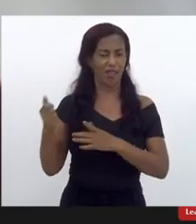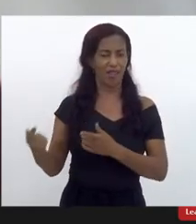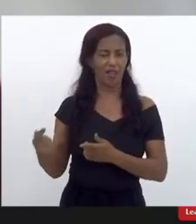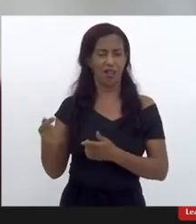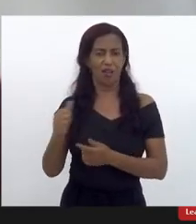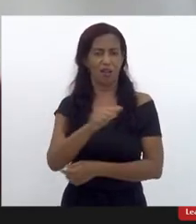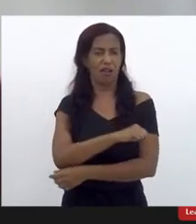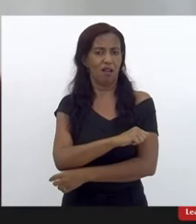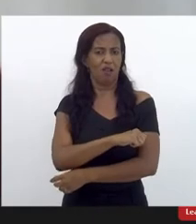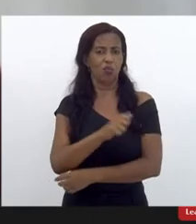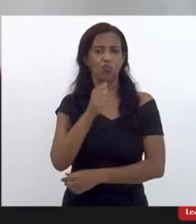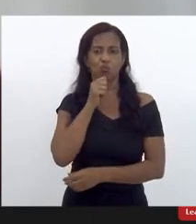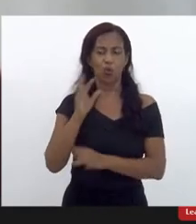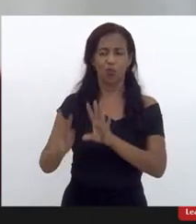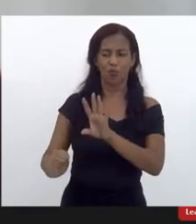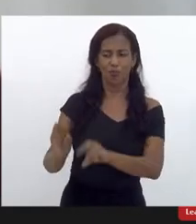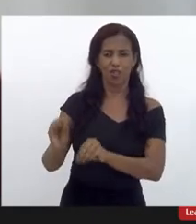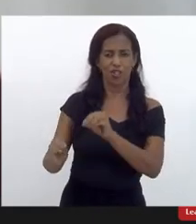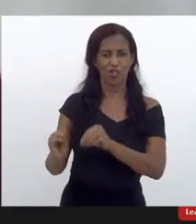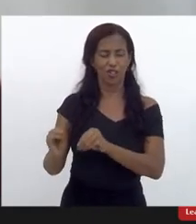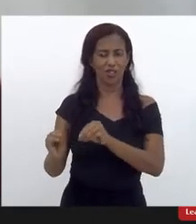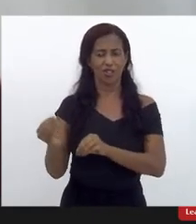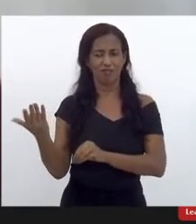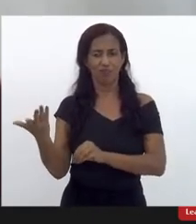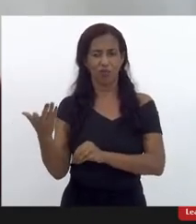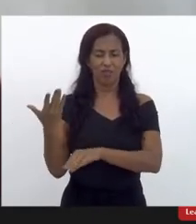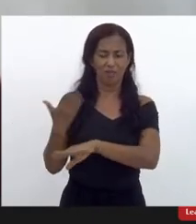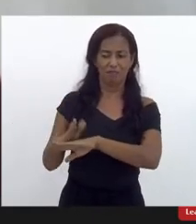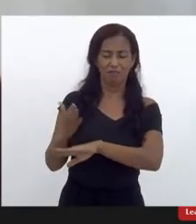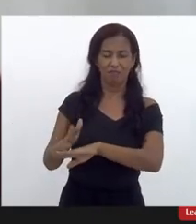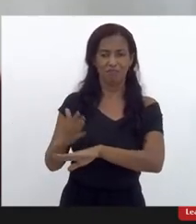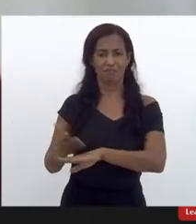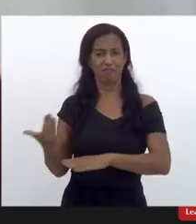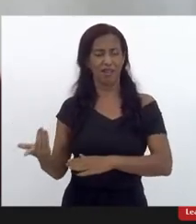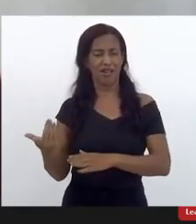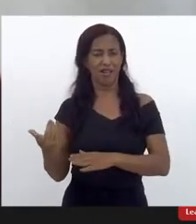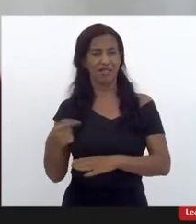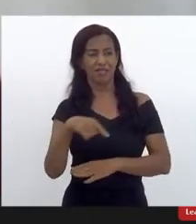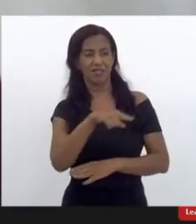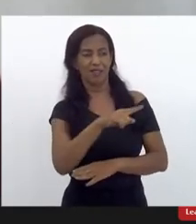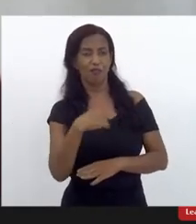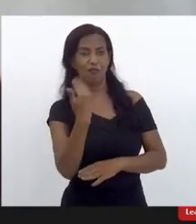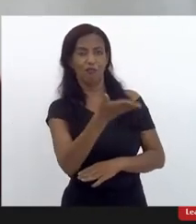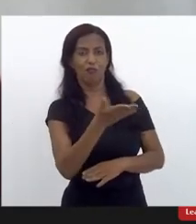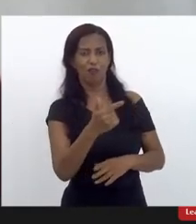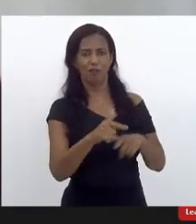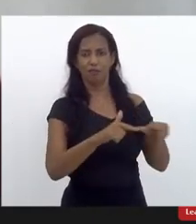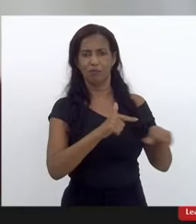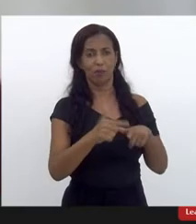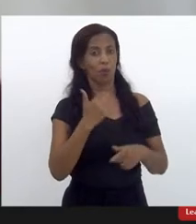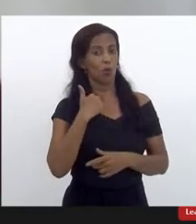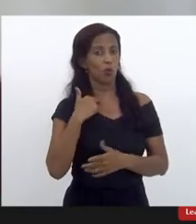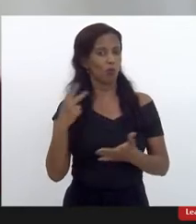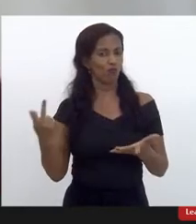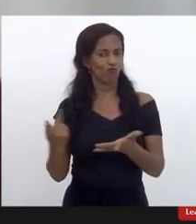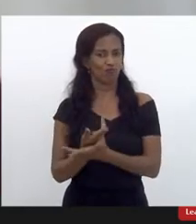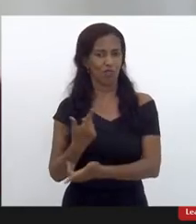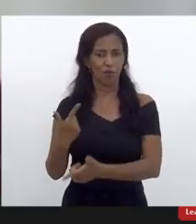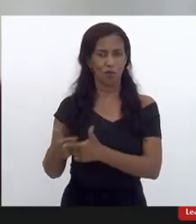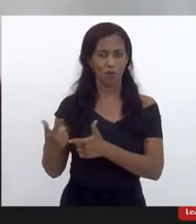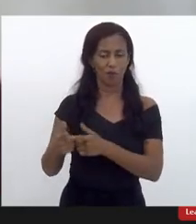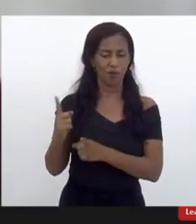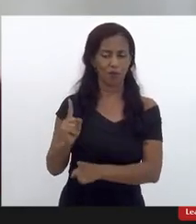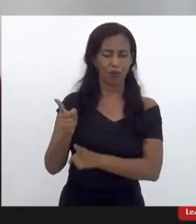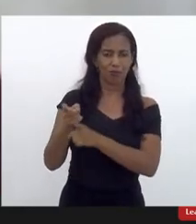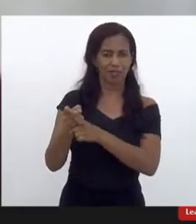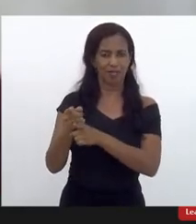alunos vão mexer ali no laboratório e não vão ver na prática, no mercado de trabalho, isso não pode acontecer, isso é um grande problema encontrado na